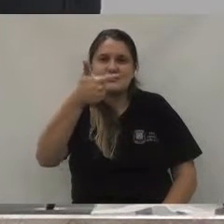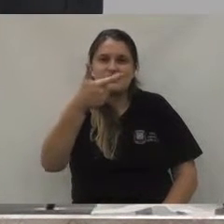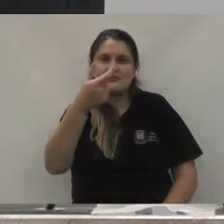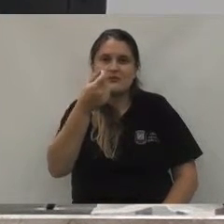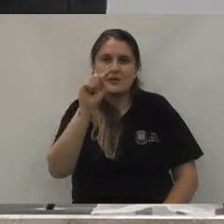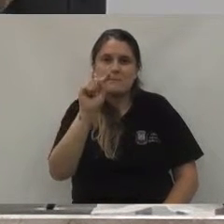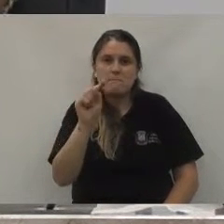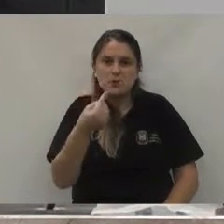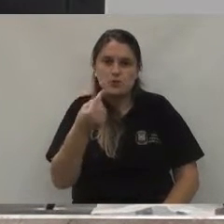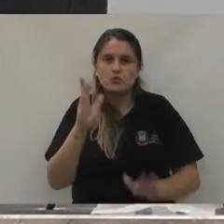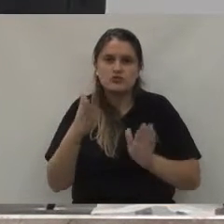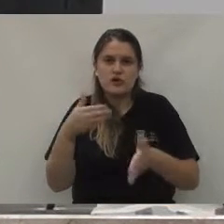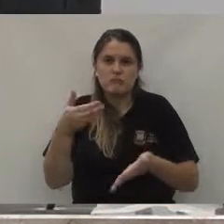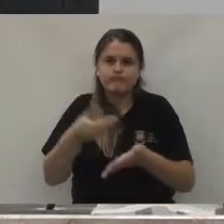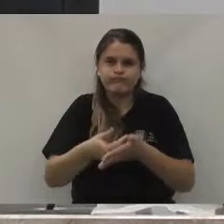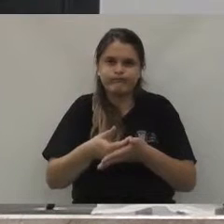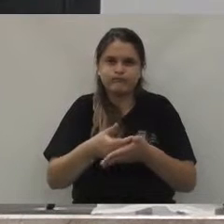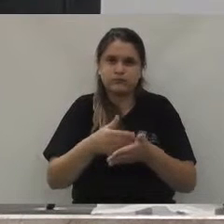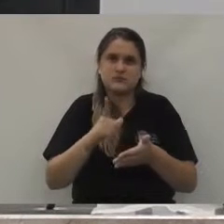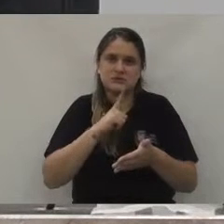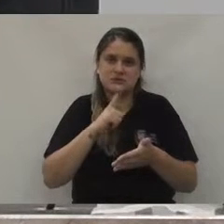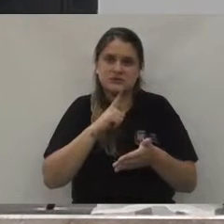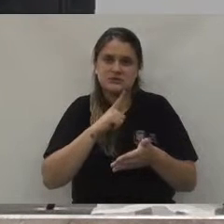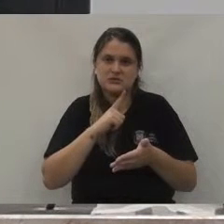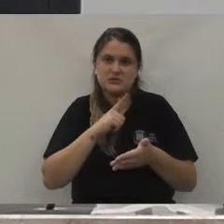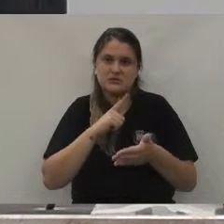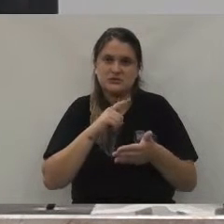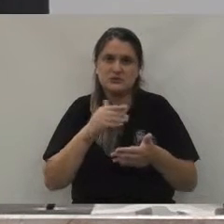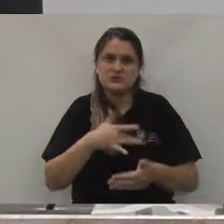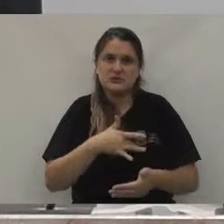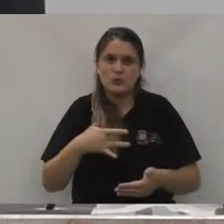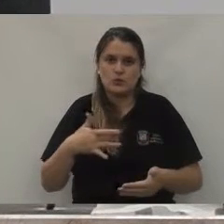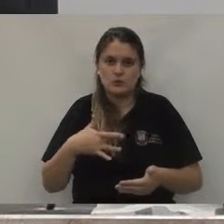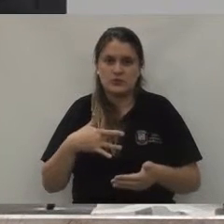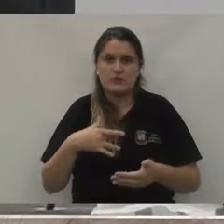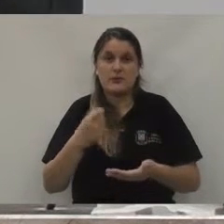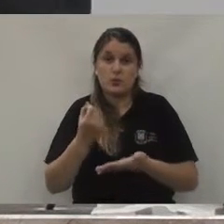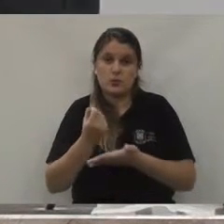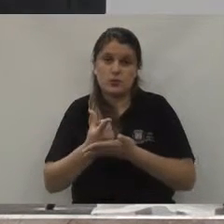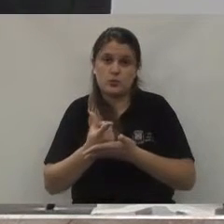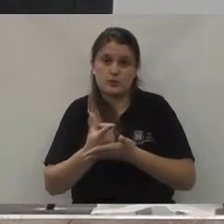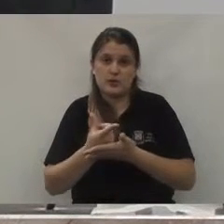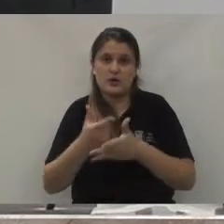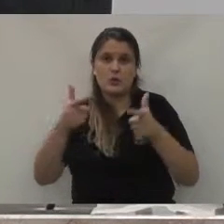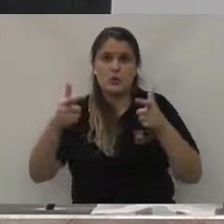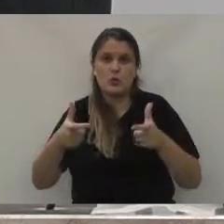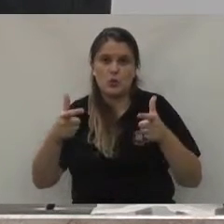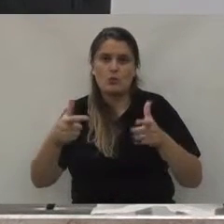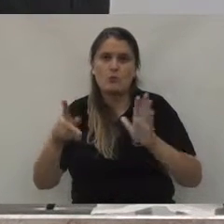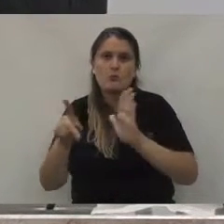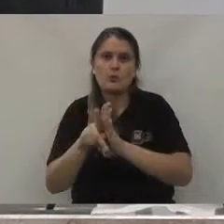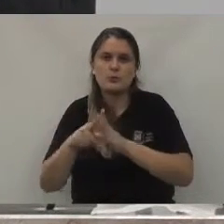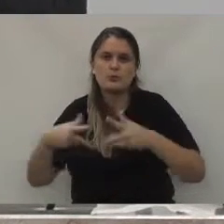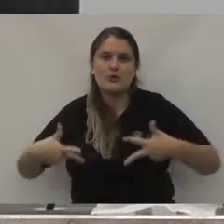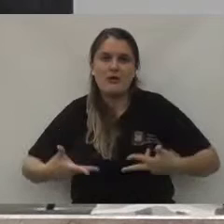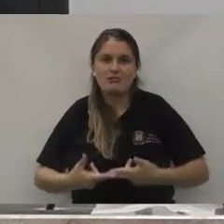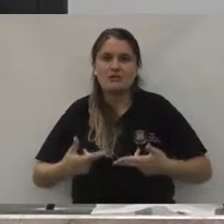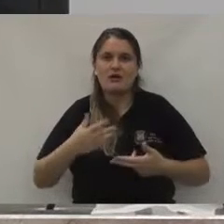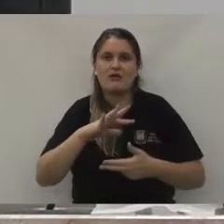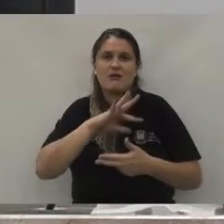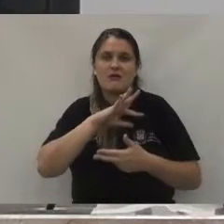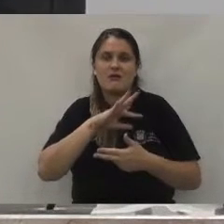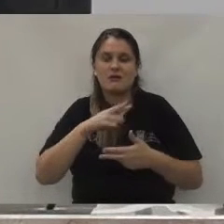já depositado na conta da saúde para ser comprado o castramóvel tenho